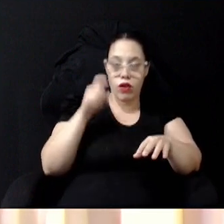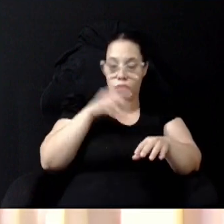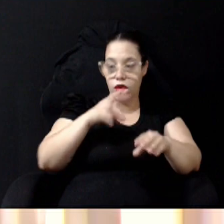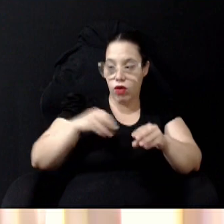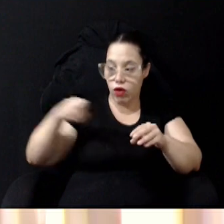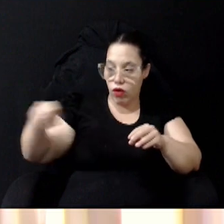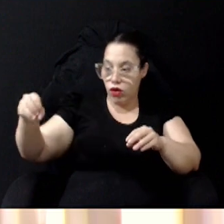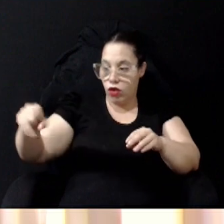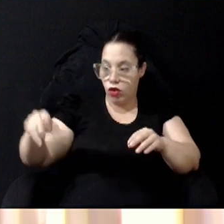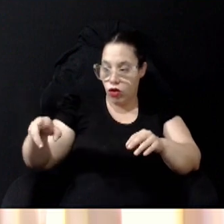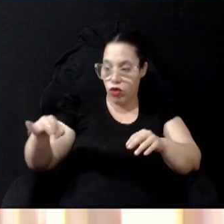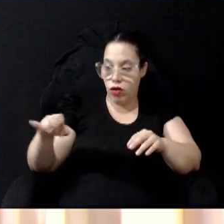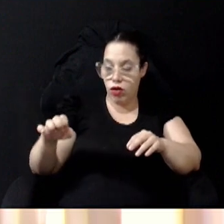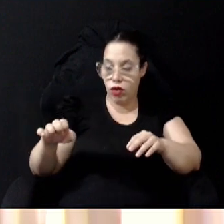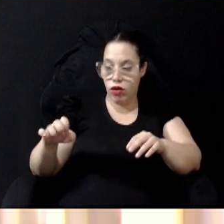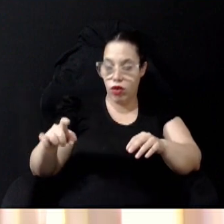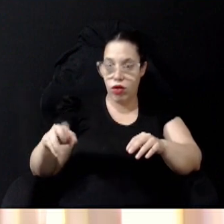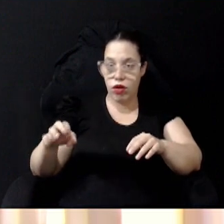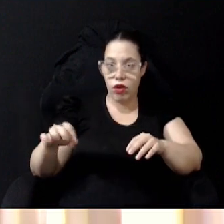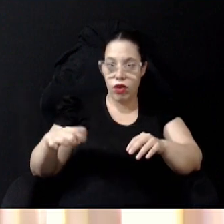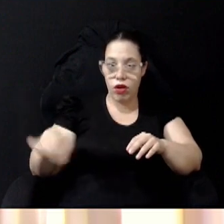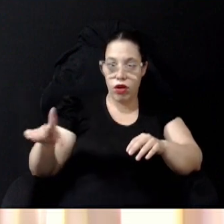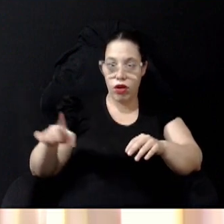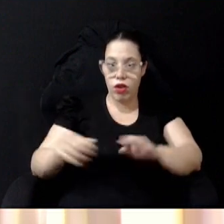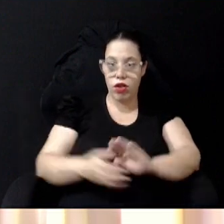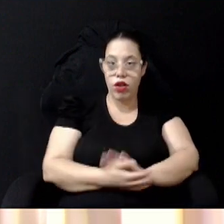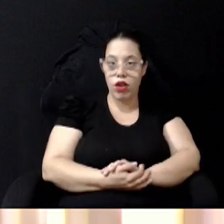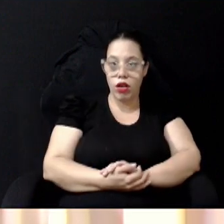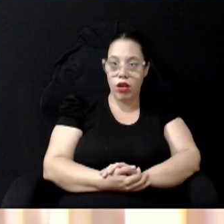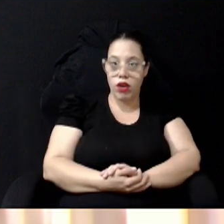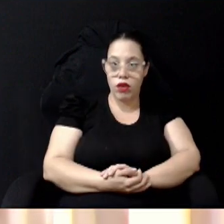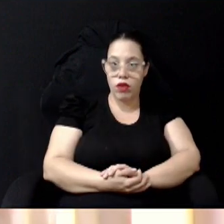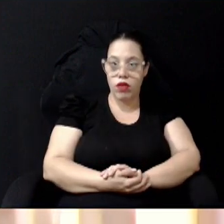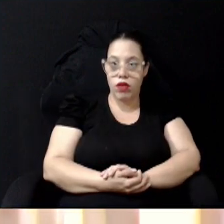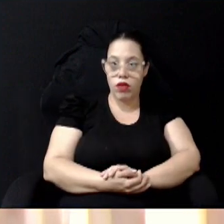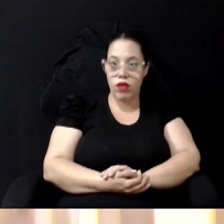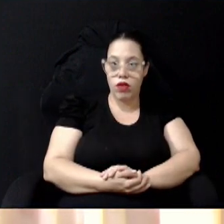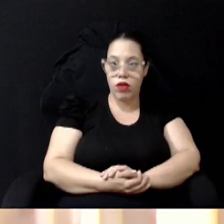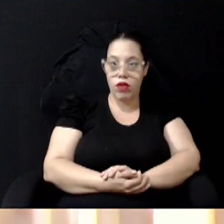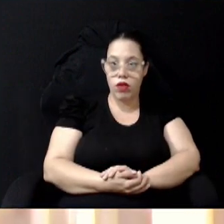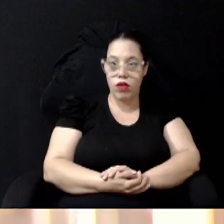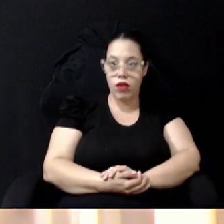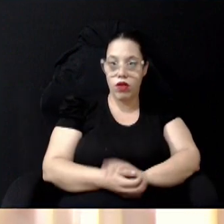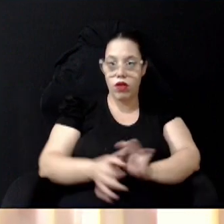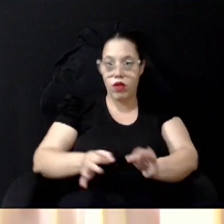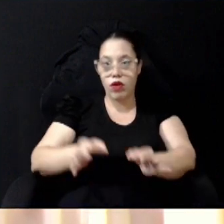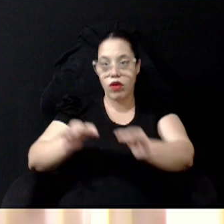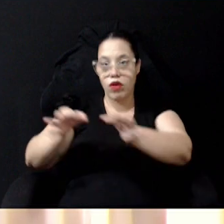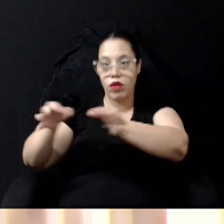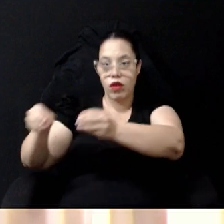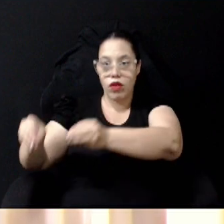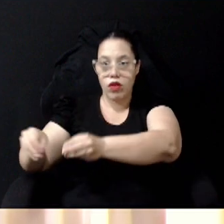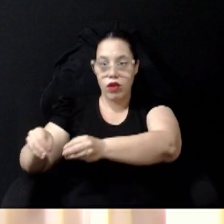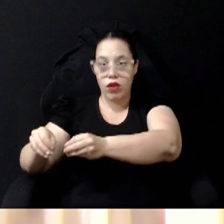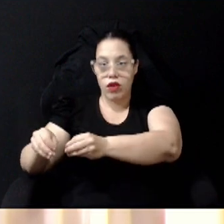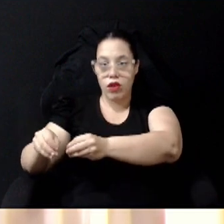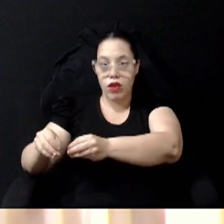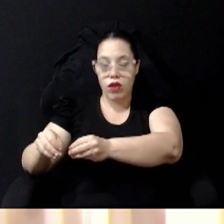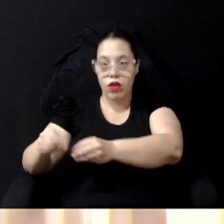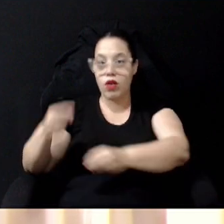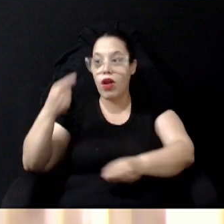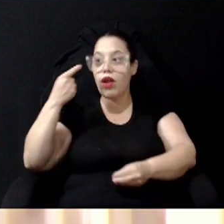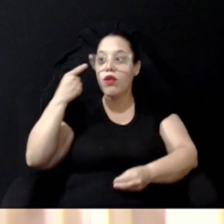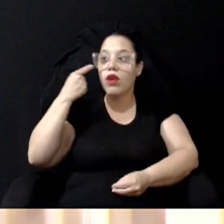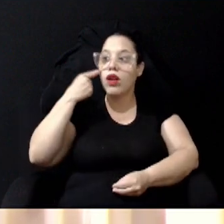Jorge Luiz de Borba, desembargador de justiça. Quando ela foi colocar na rua, a vizinhança viu. E